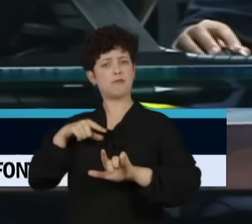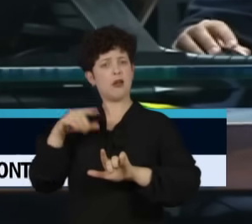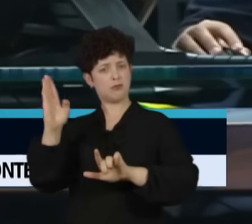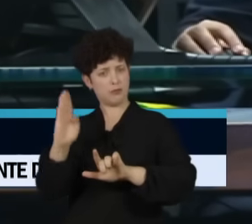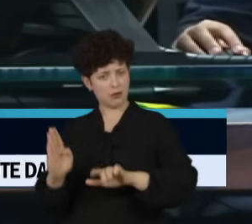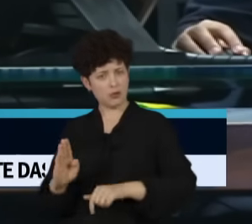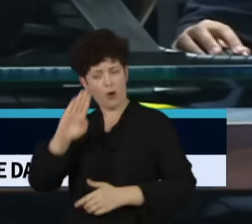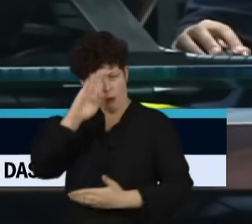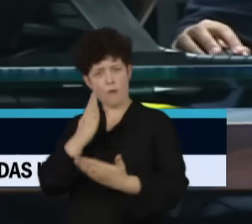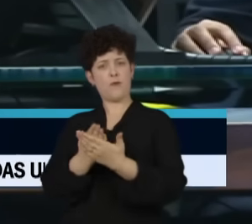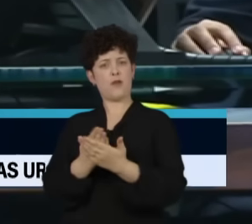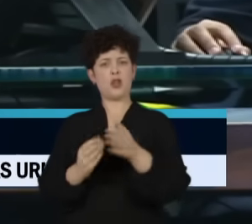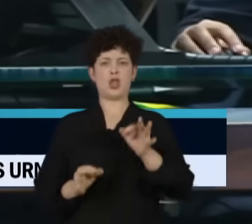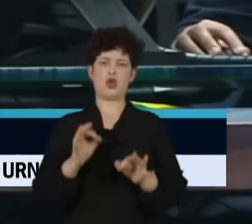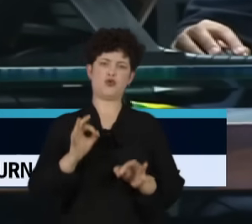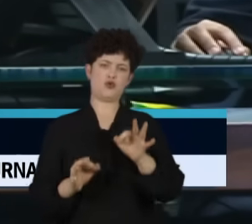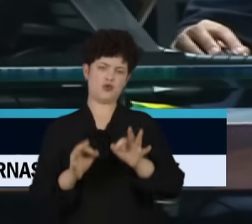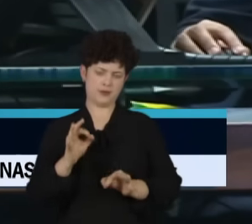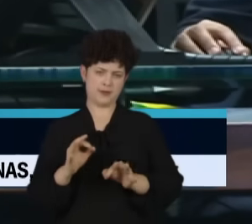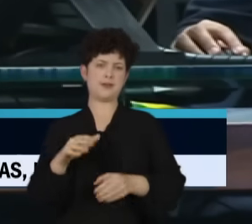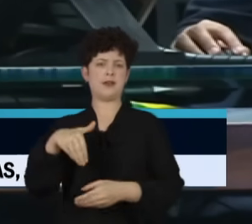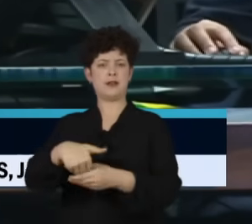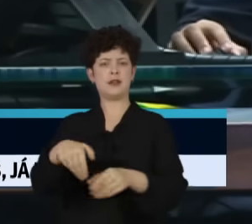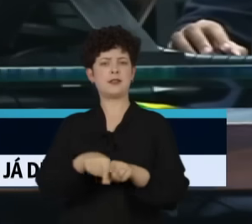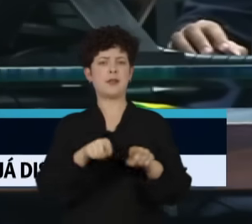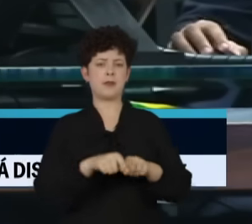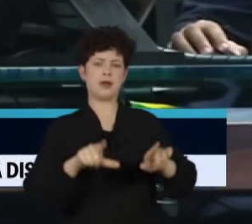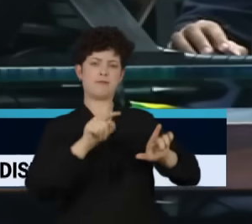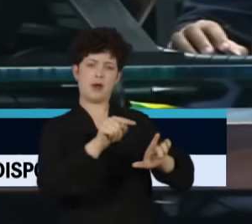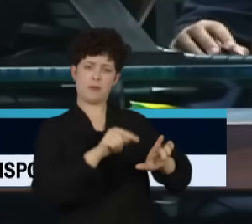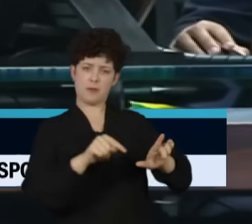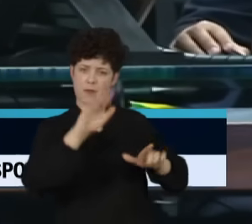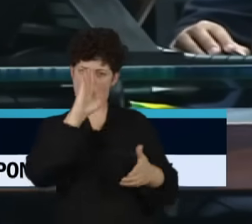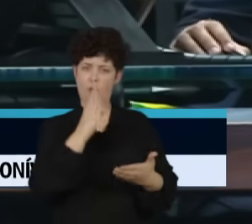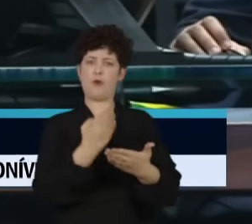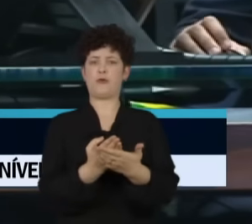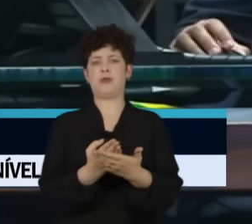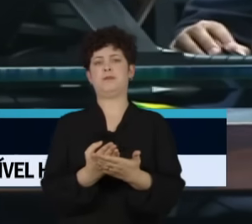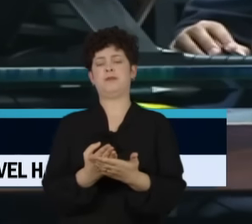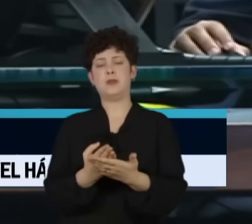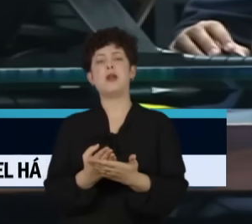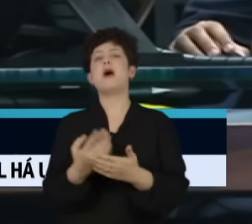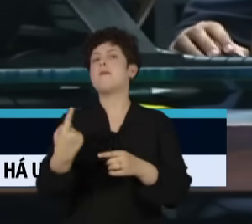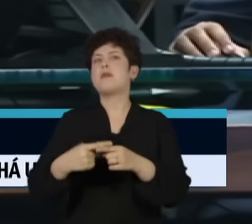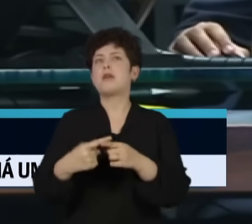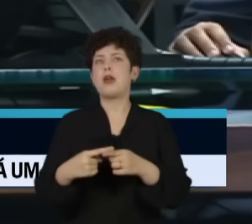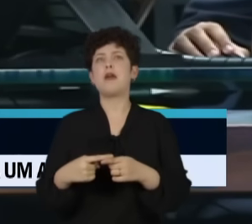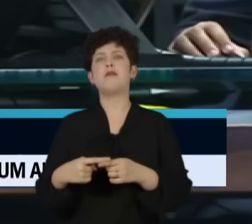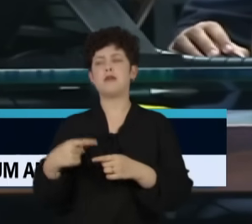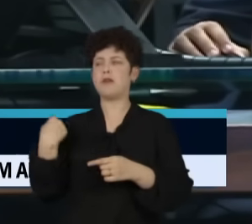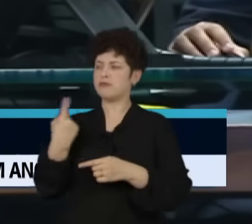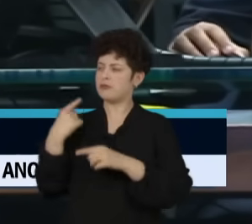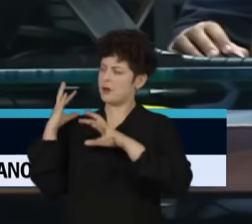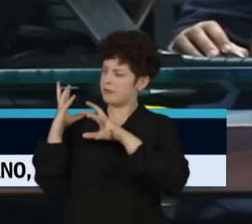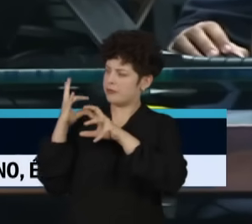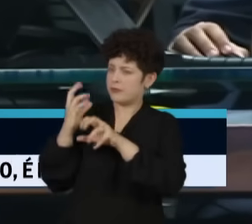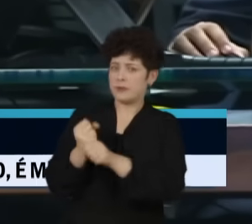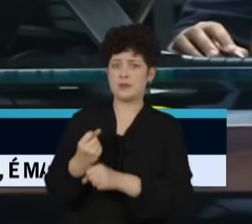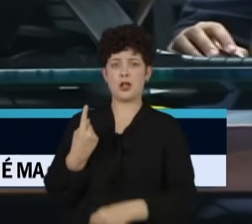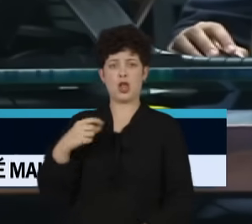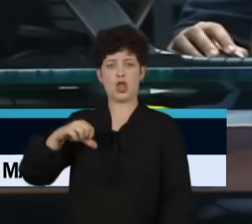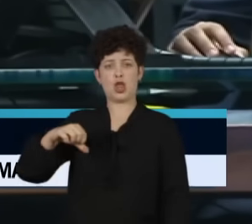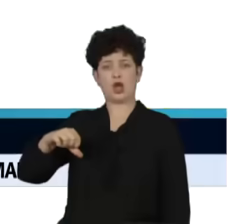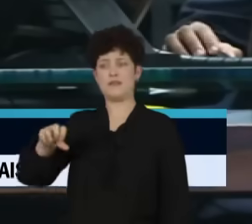brasileiro, na justiça eleitoral e nas urnas eletrônicas, por meio das quais temos apurado os votos desde